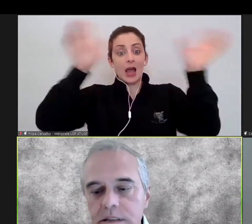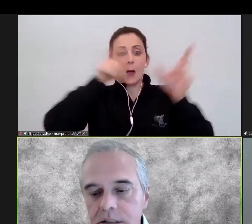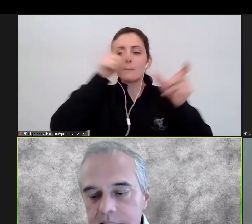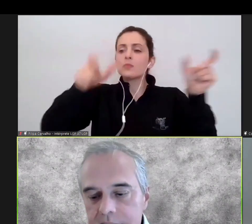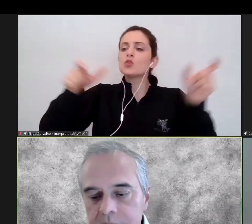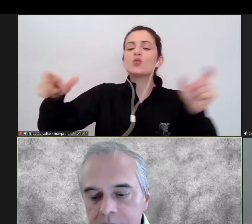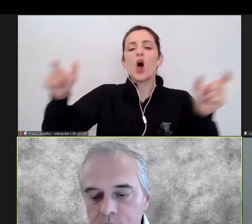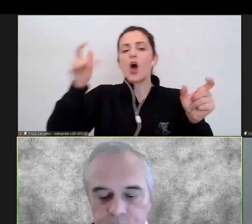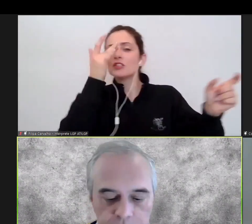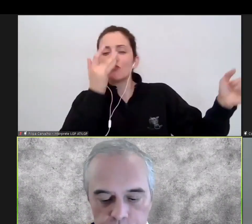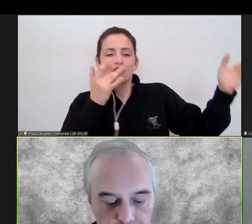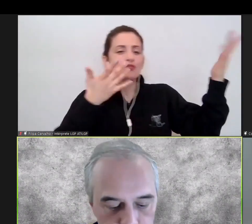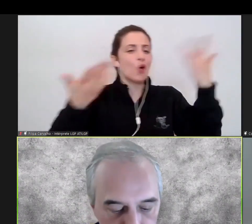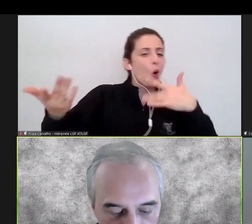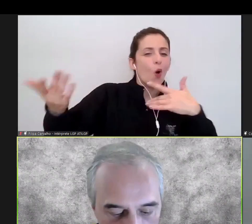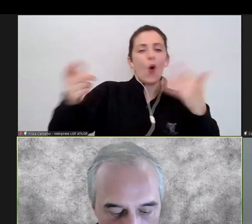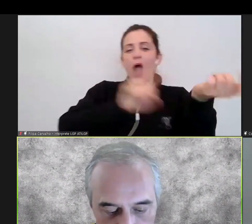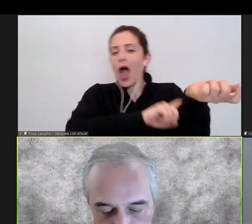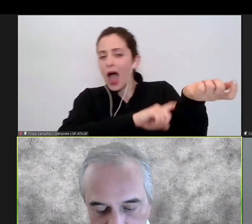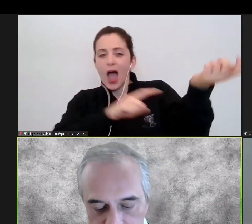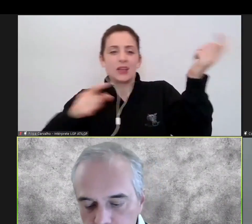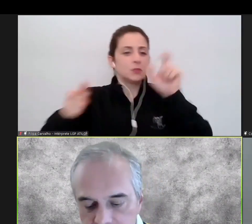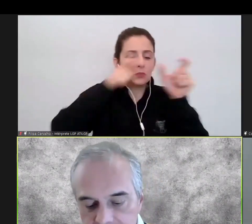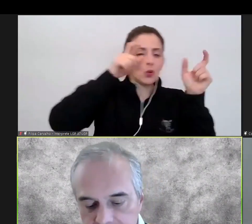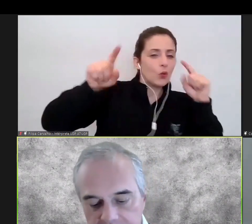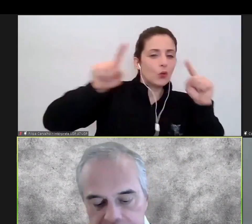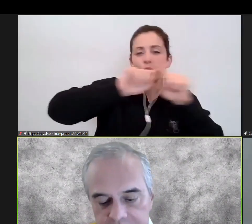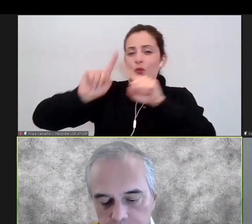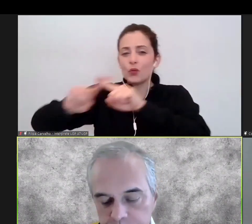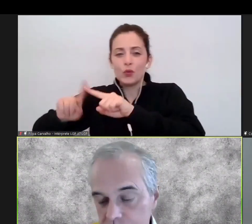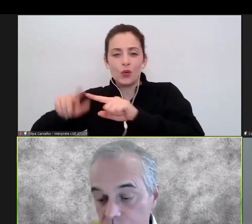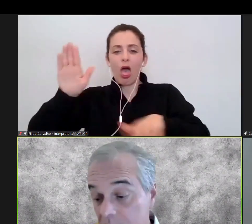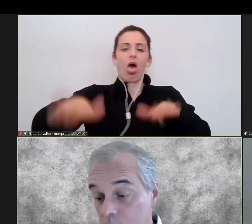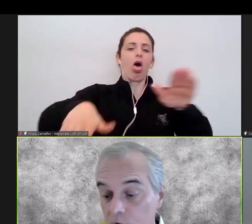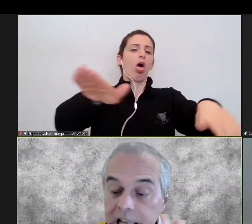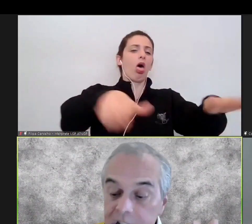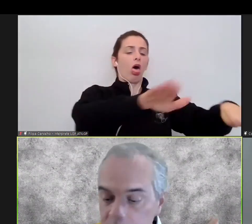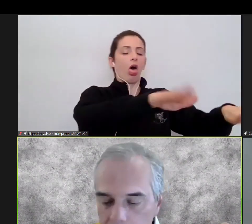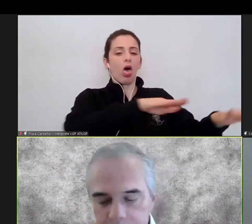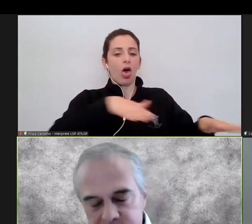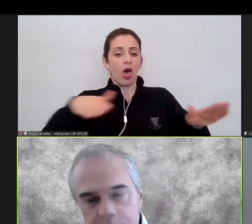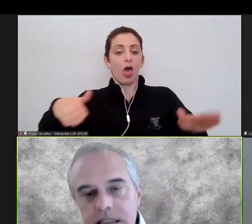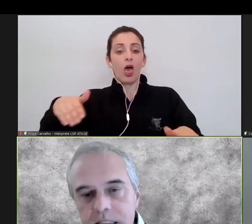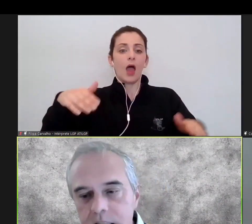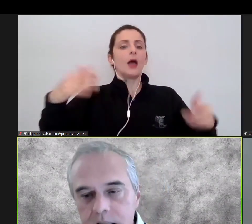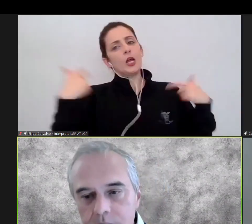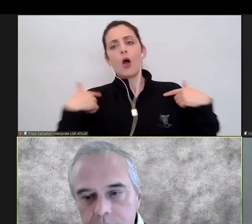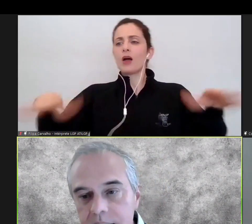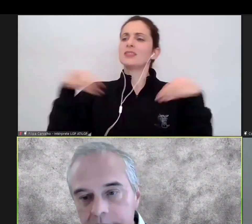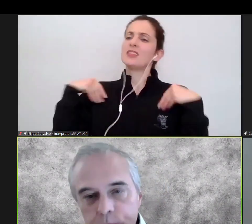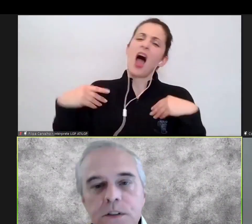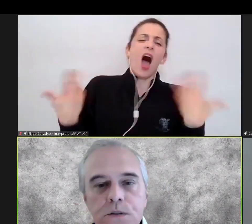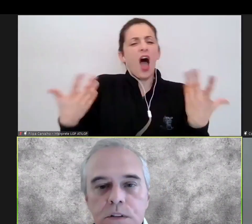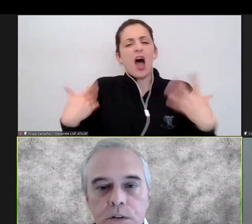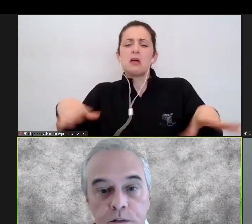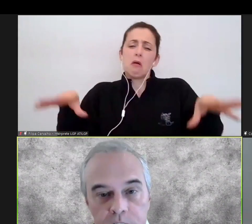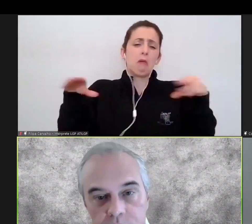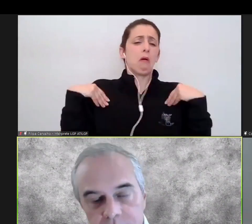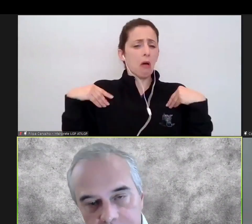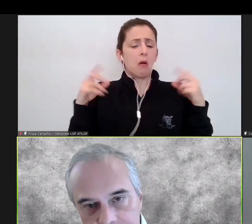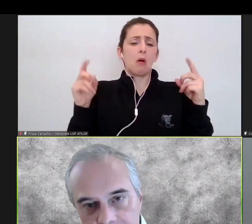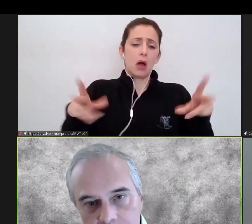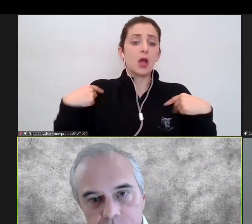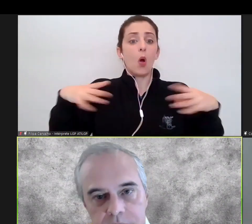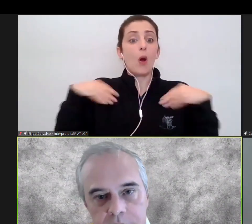inferiores. Então, assim, quando se fala de multiculturalismo, por exemplo, eu aceitar aquela pessoa, eu tolero a presença dessas pessoas, eu estou falando